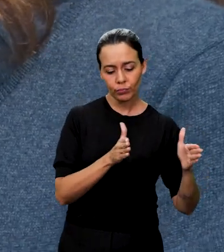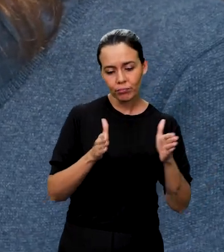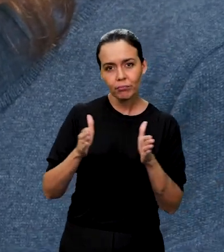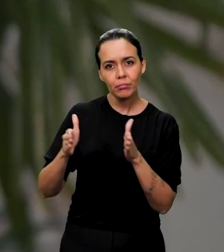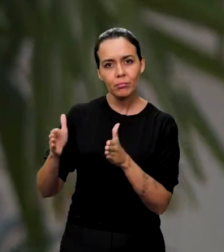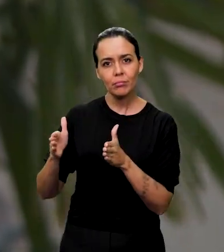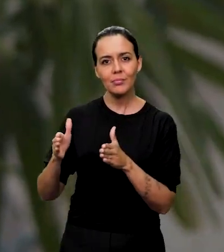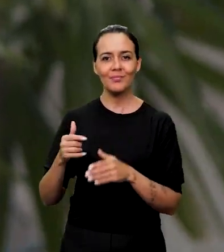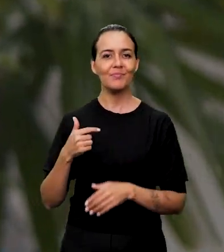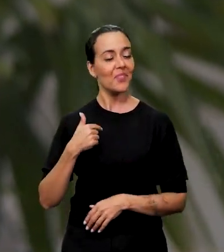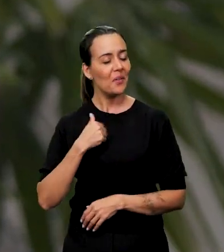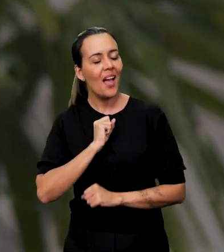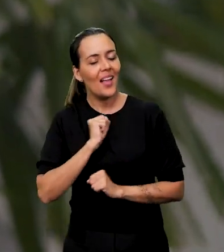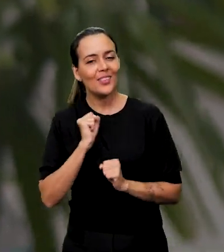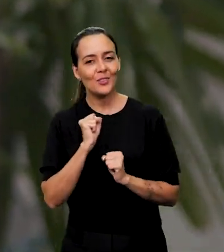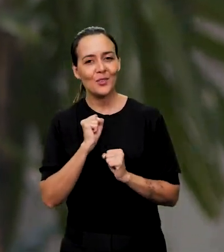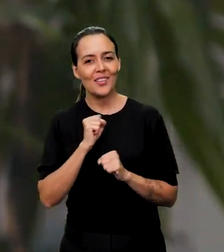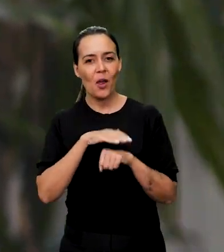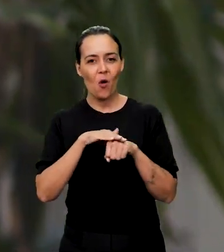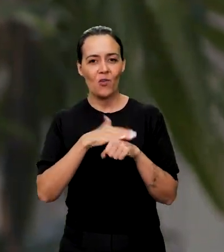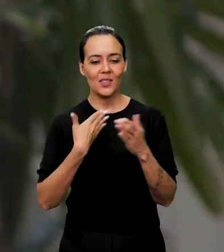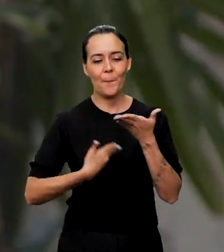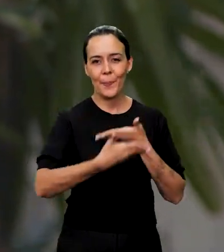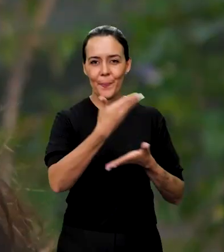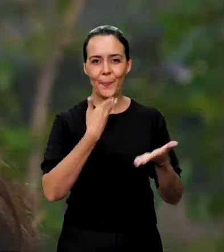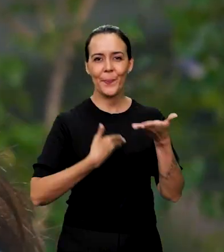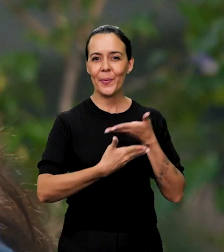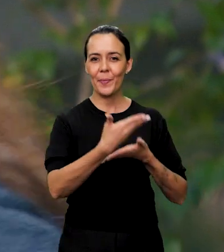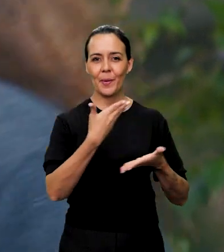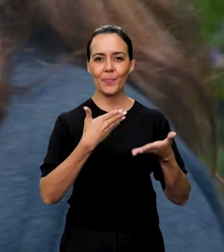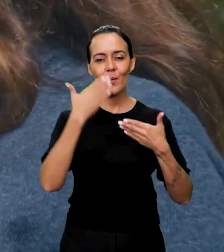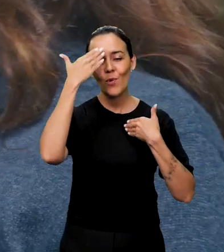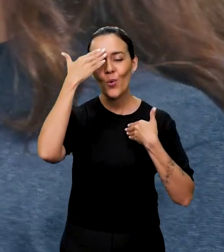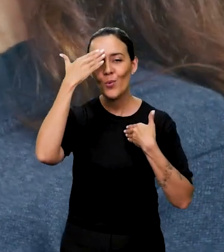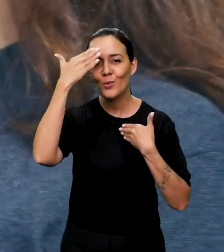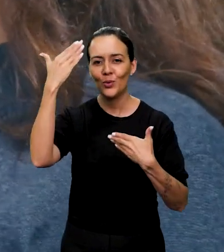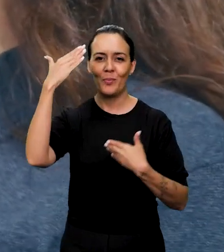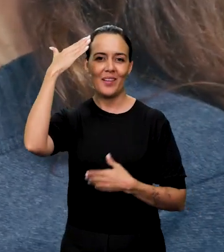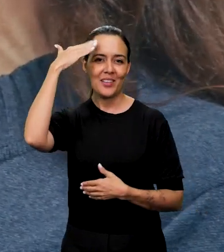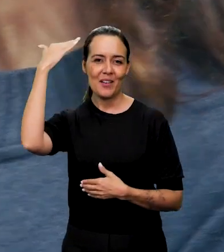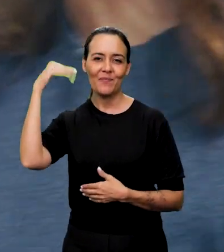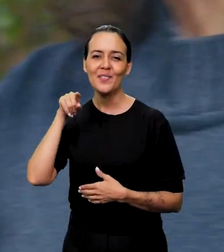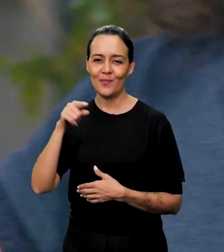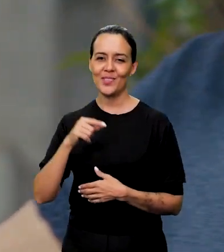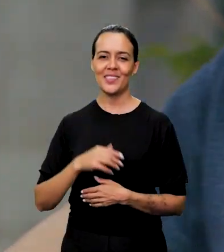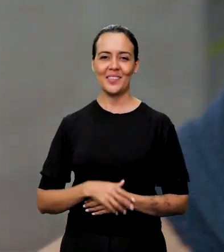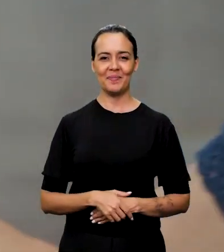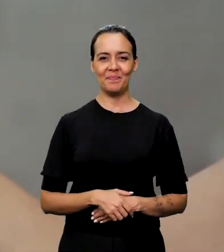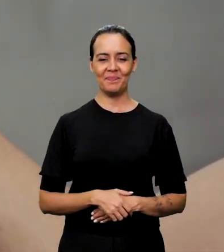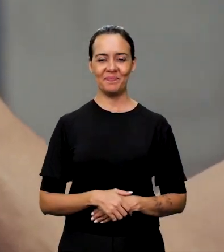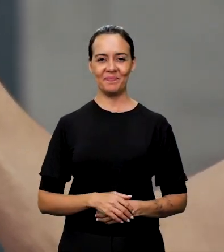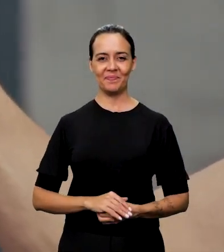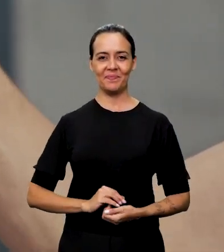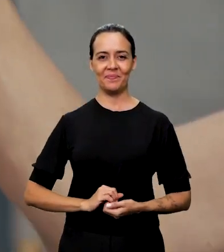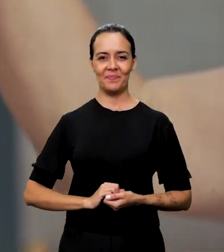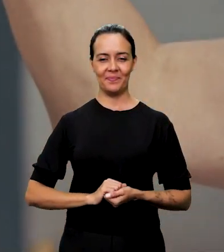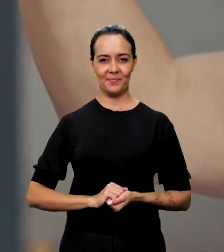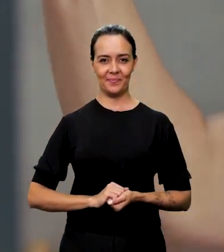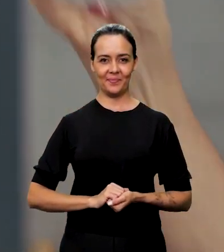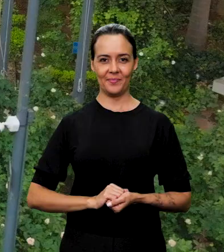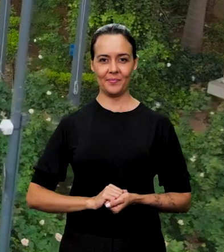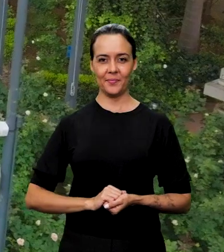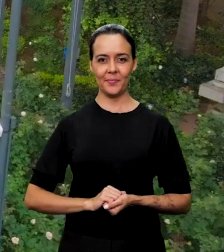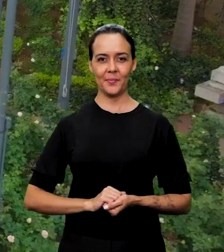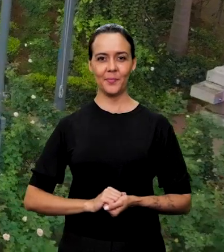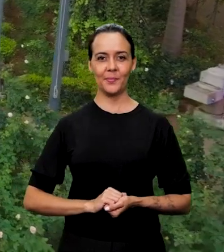conversar contigo. Eu sou uma fã sua, Ângela, e muito obrigada. Muito obrigada. Vou fazer tchim-tchim. Brilhando. Opa! Brindam com as xícaras, elas